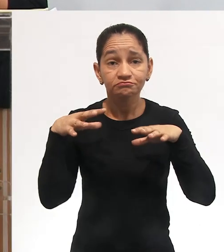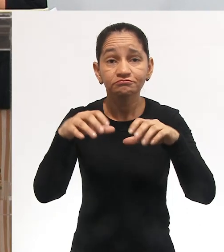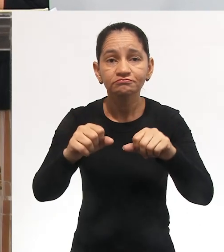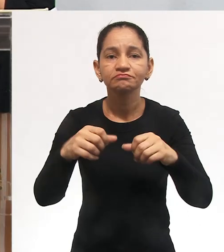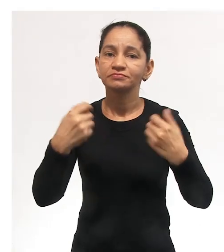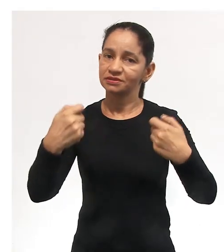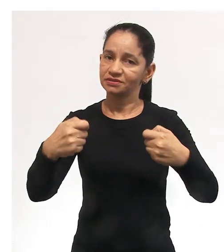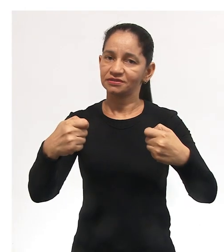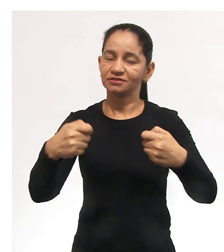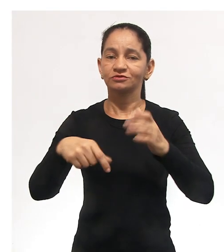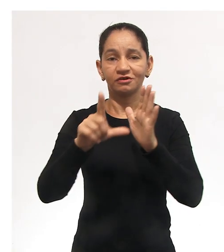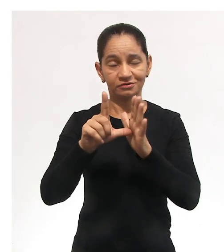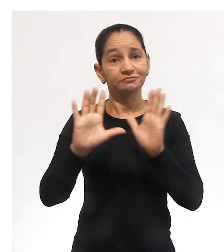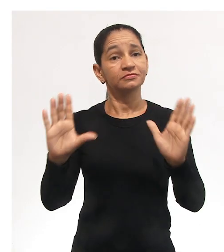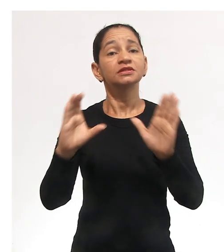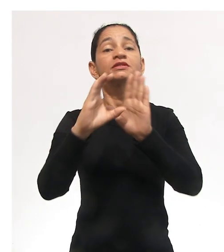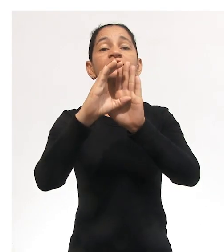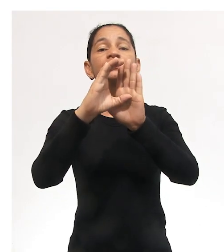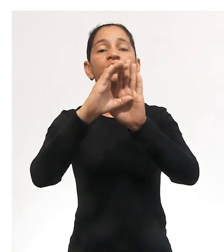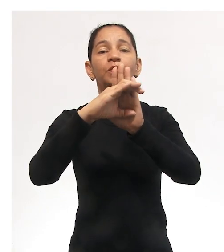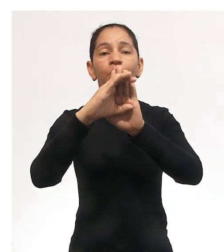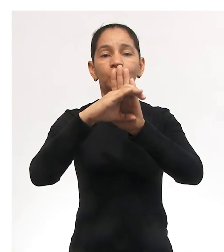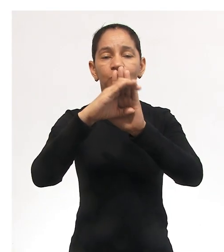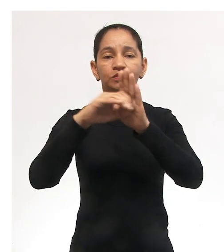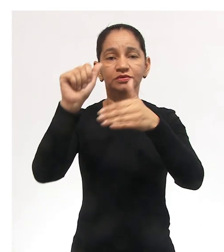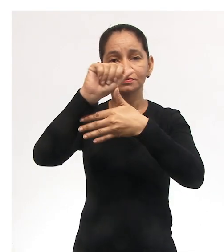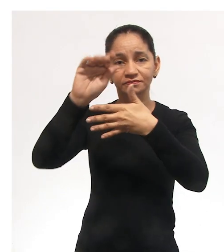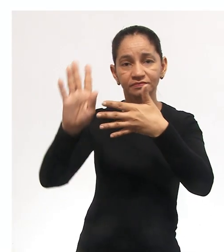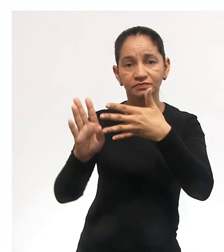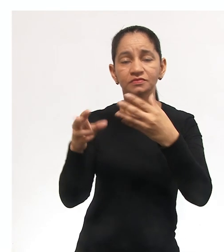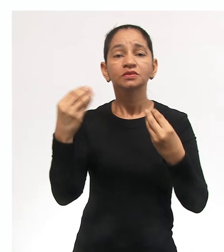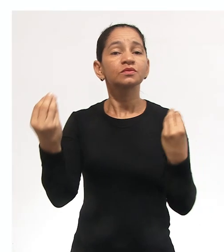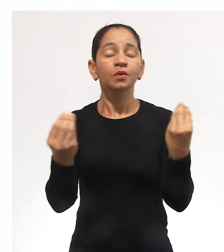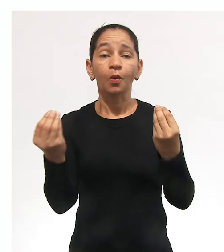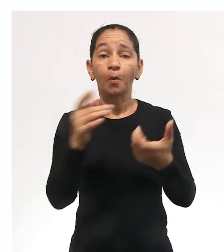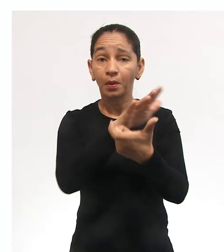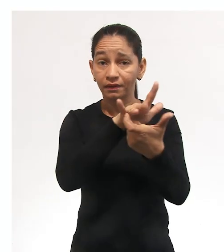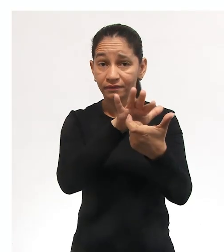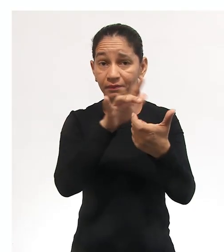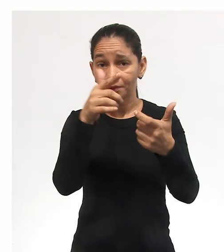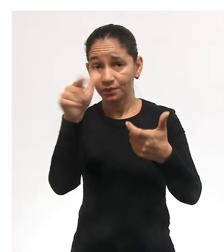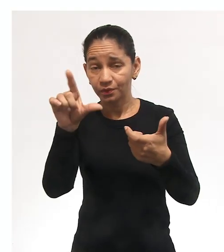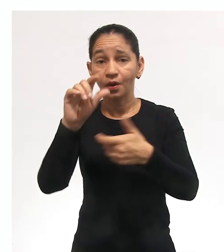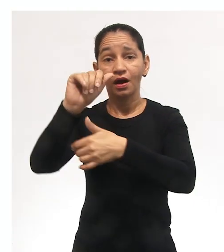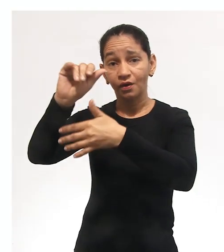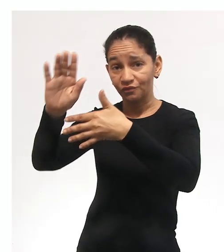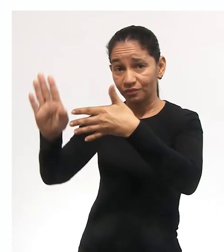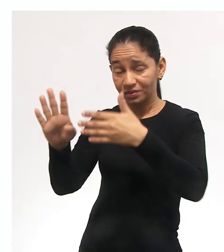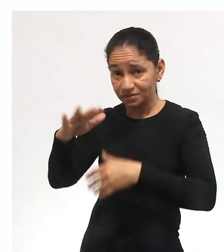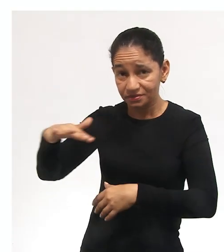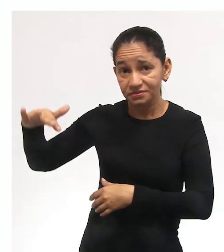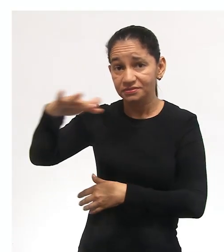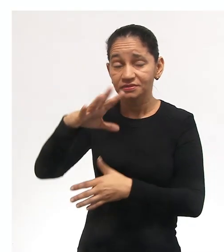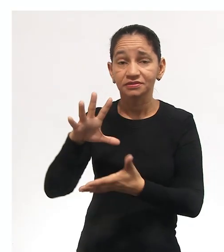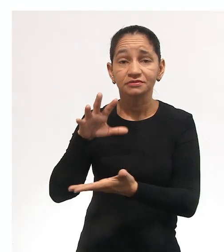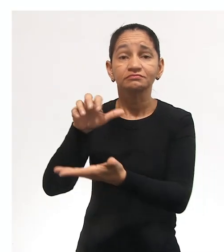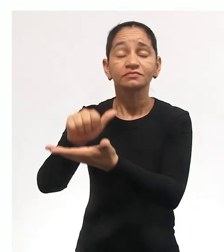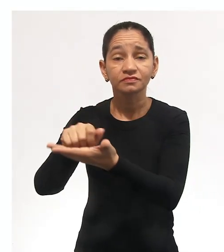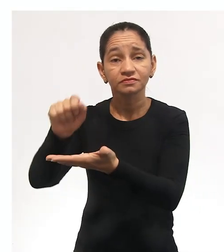mediador. Conceito de alfabetização e letramento. Alfabetização, domínio do sistema de